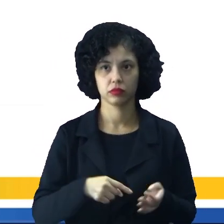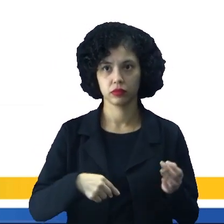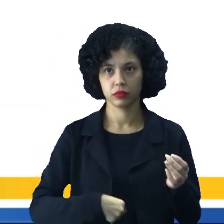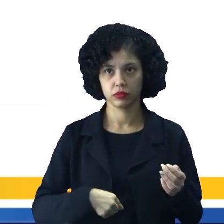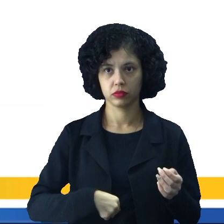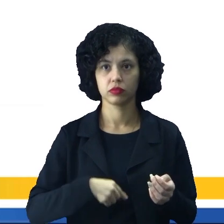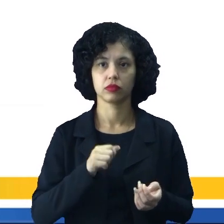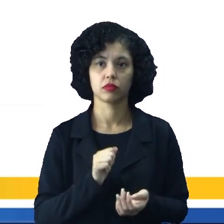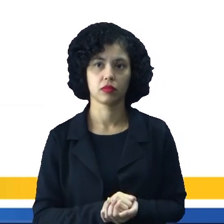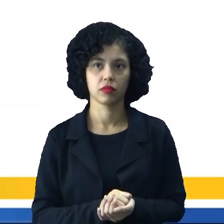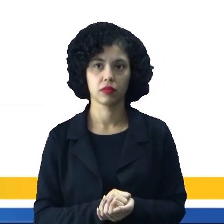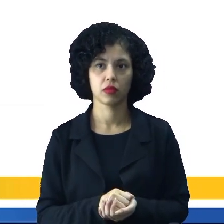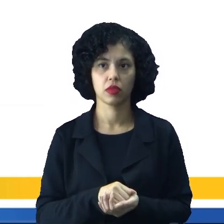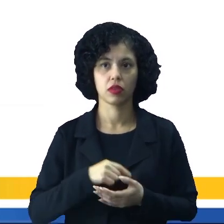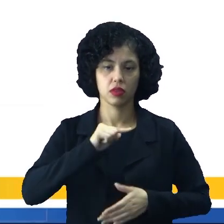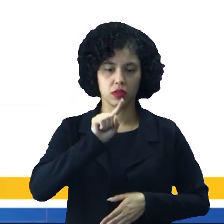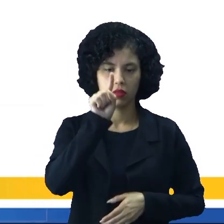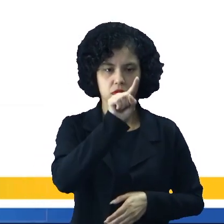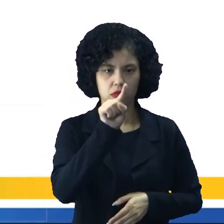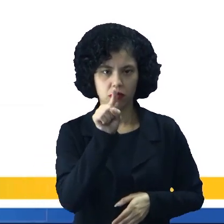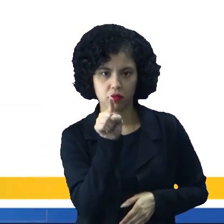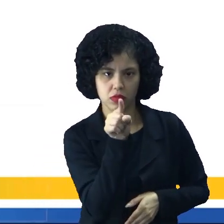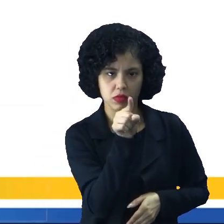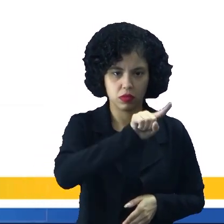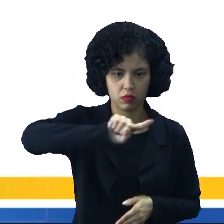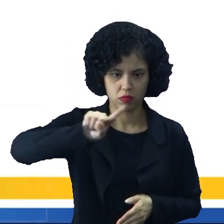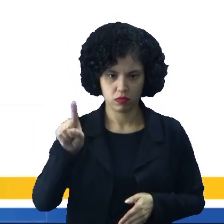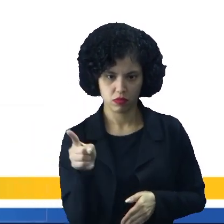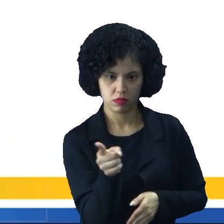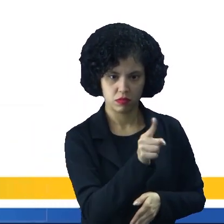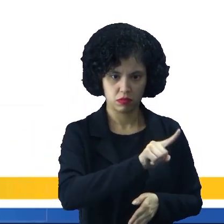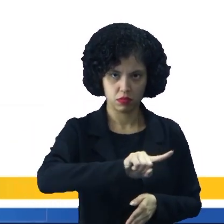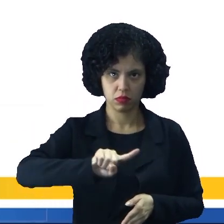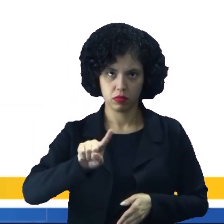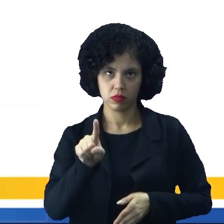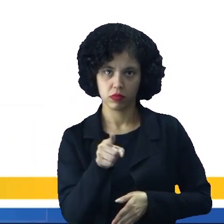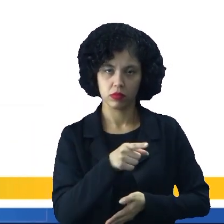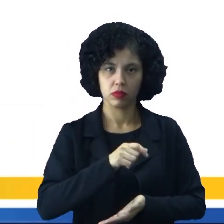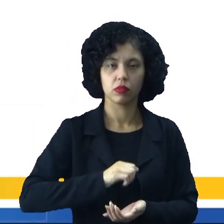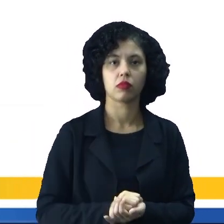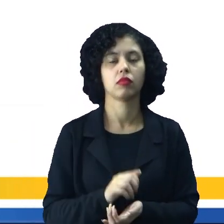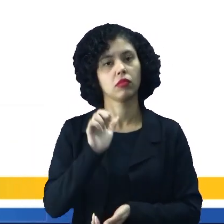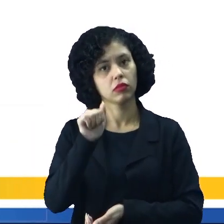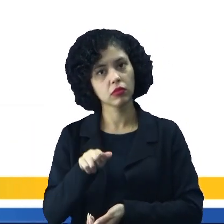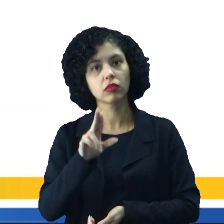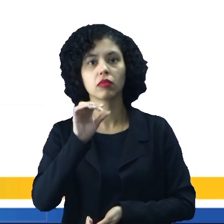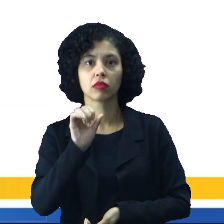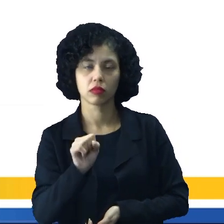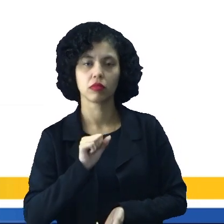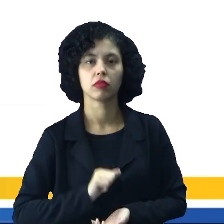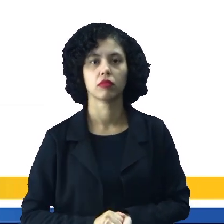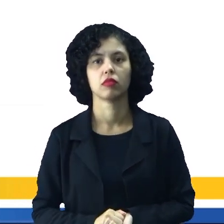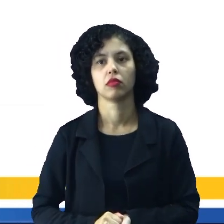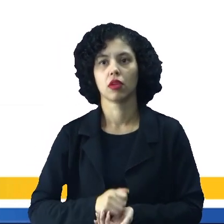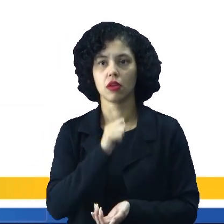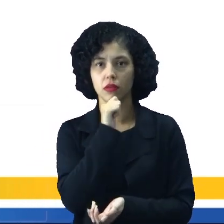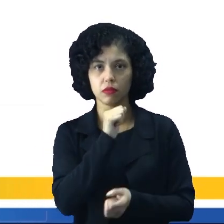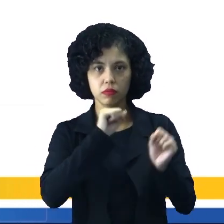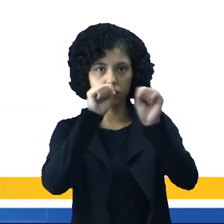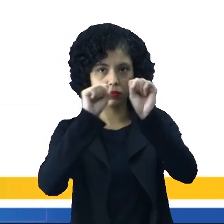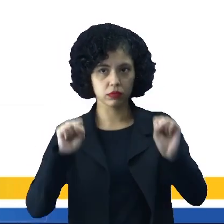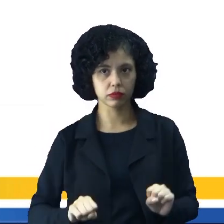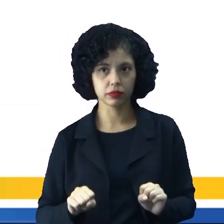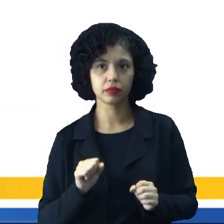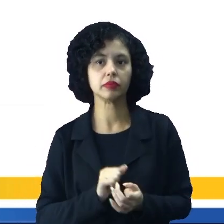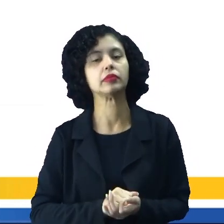o estômago, o intestino delgado, o intestino grosso e o ânus. Já as glândulas acessórias desse sistema são as